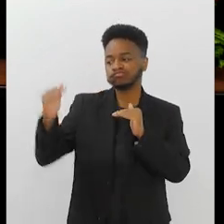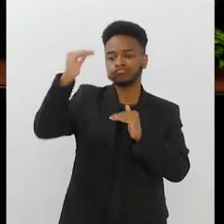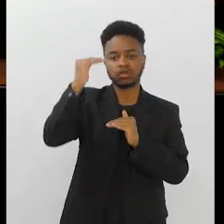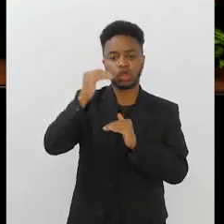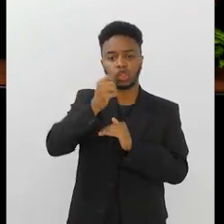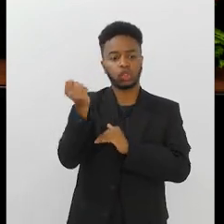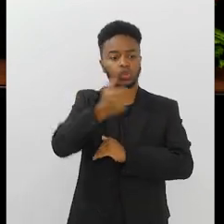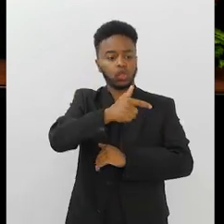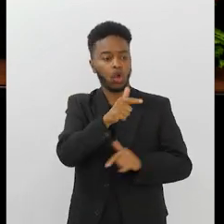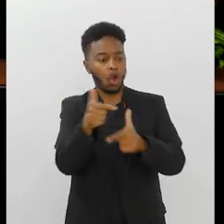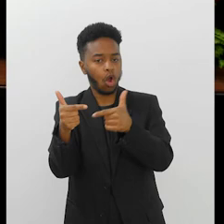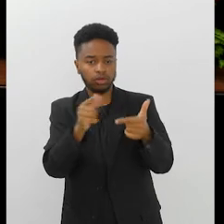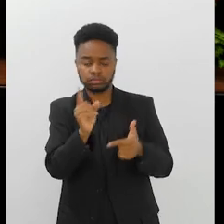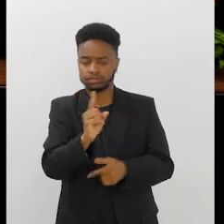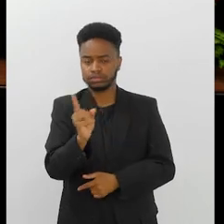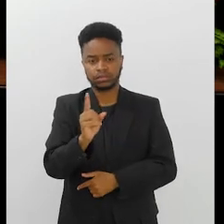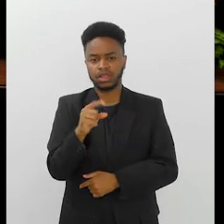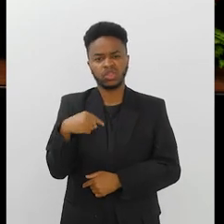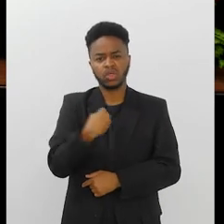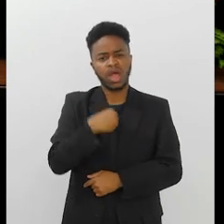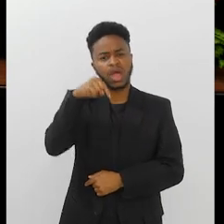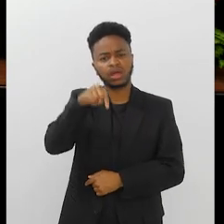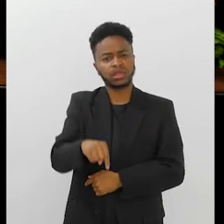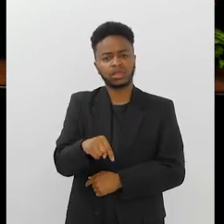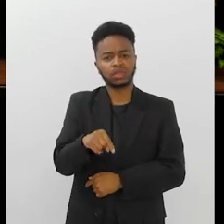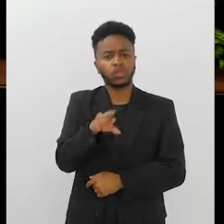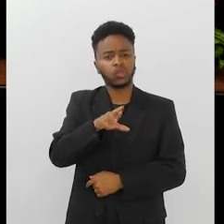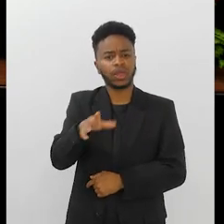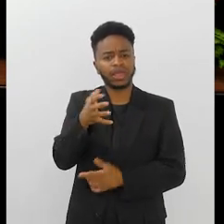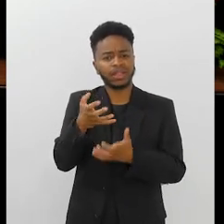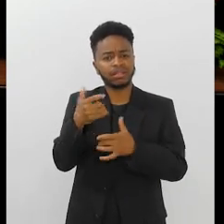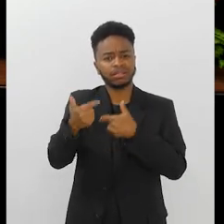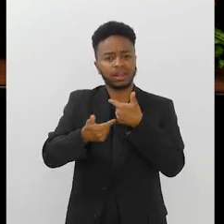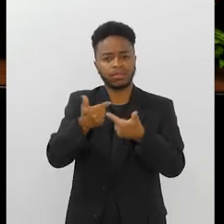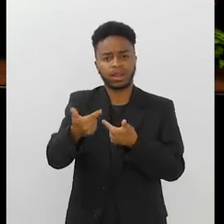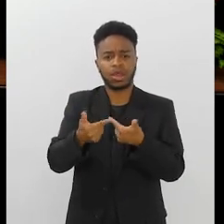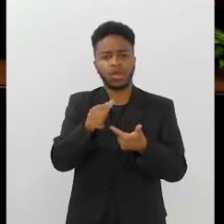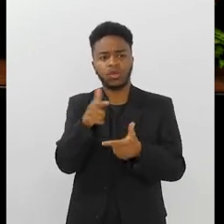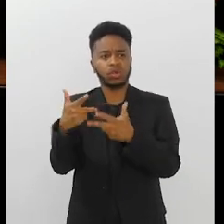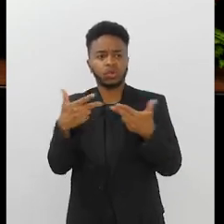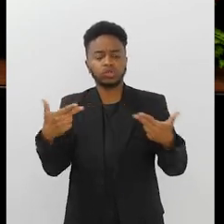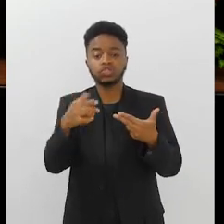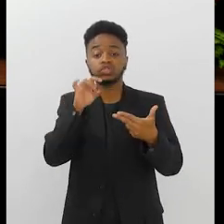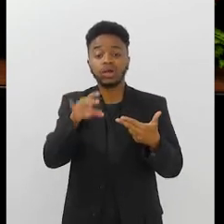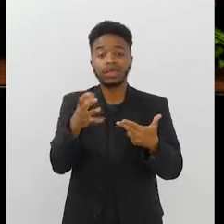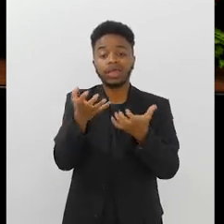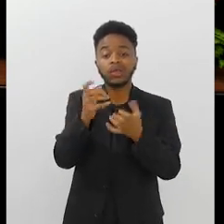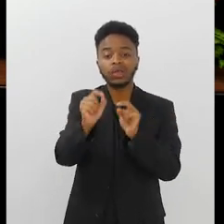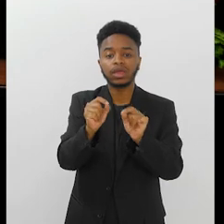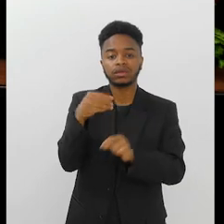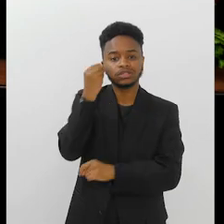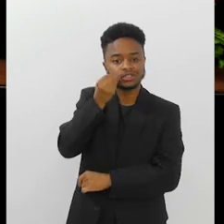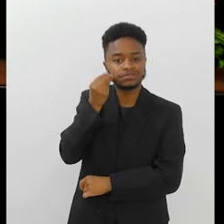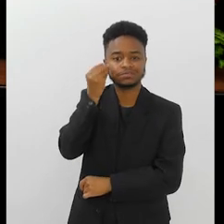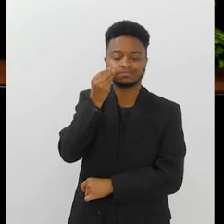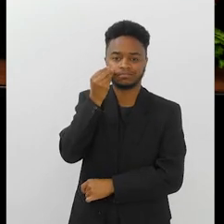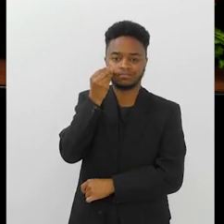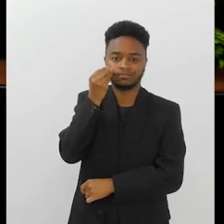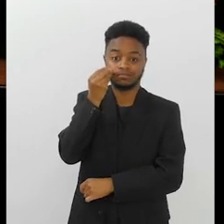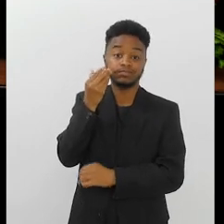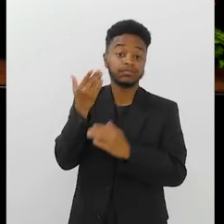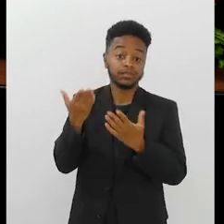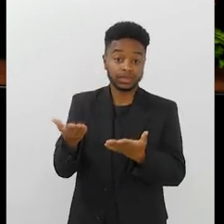que n ninguém a gente não tá aqui para fazer nenhum tipo de trabalho a não ser conquistar experiências ganhar